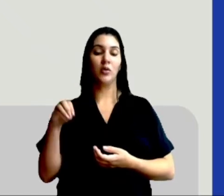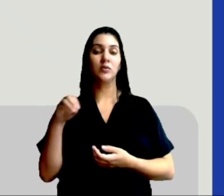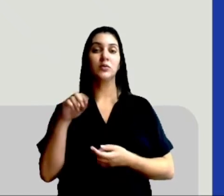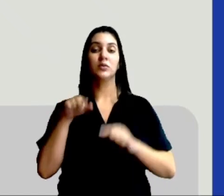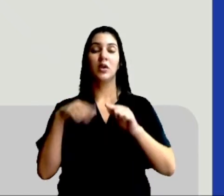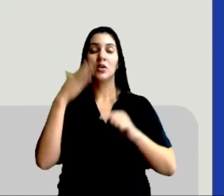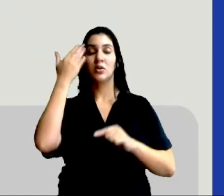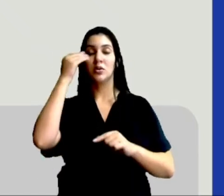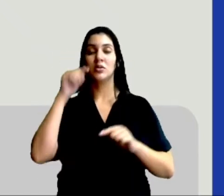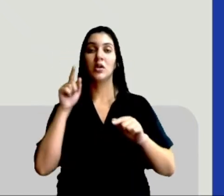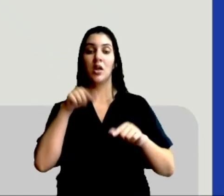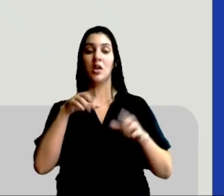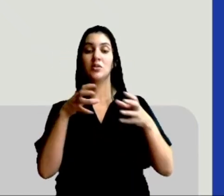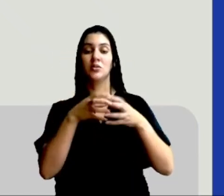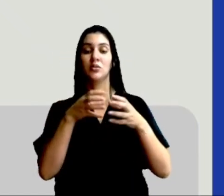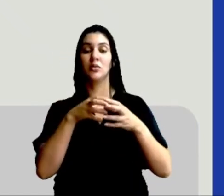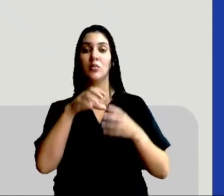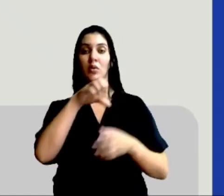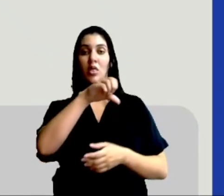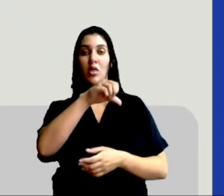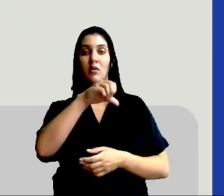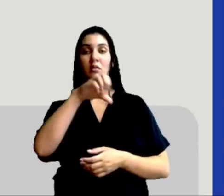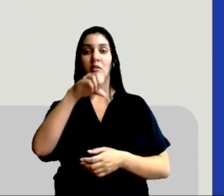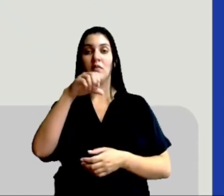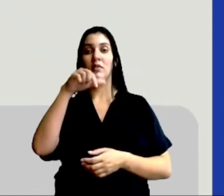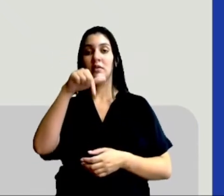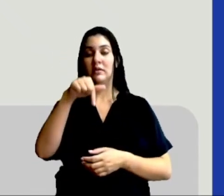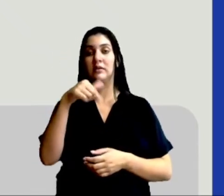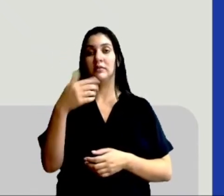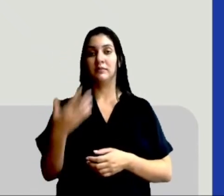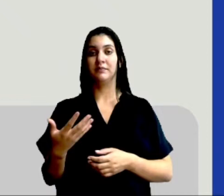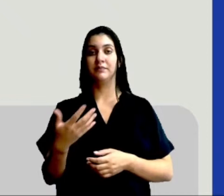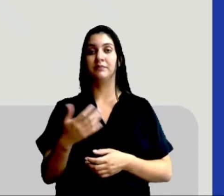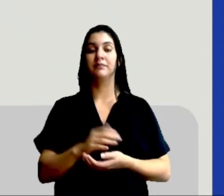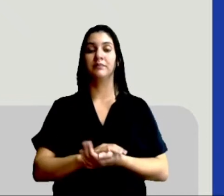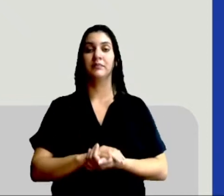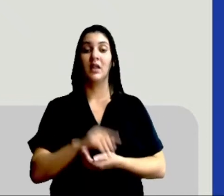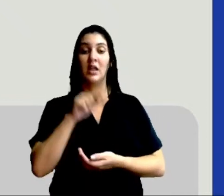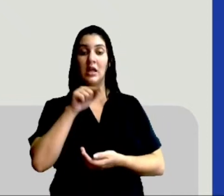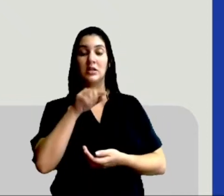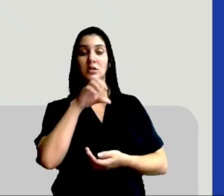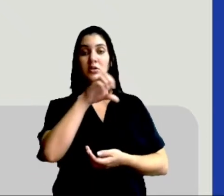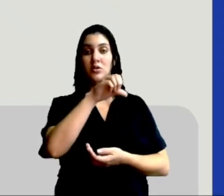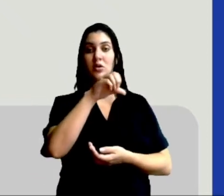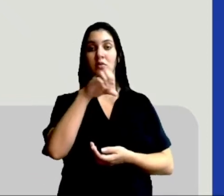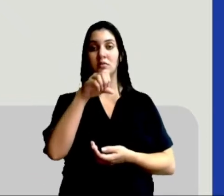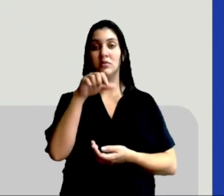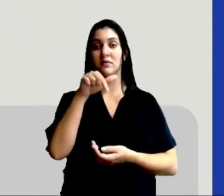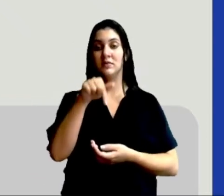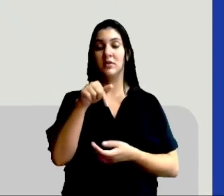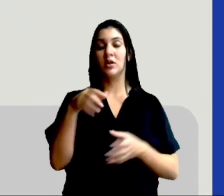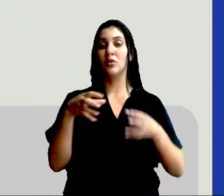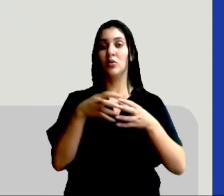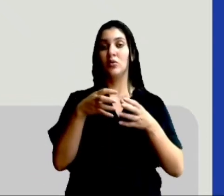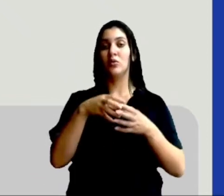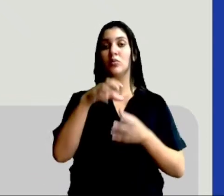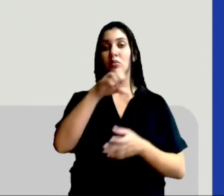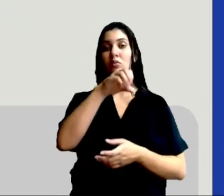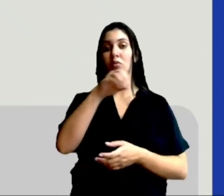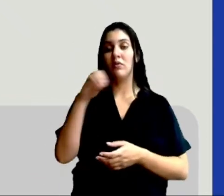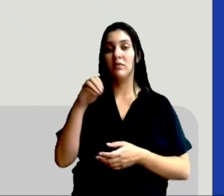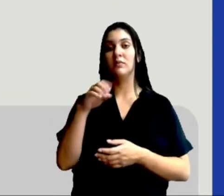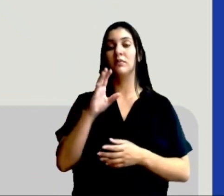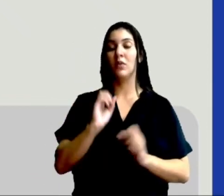900, eu sei que esse grupo aí é 997. Esse 997 é do grupo aí dos